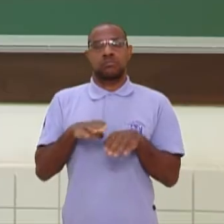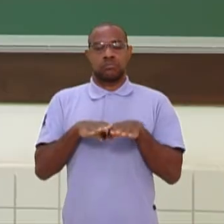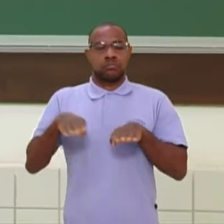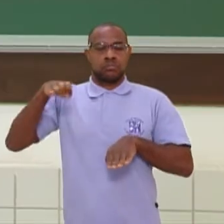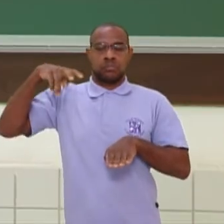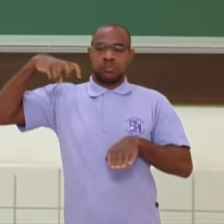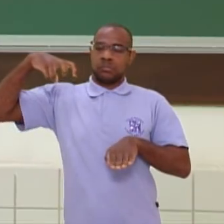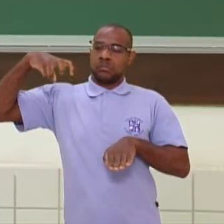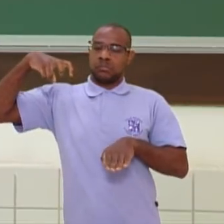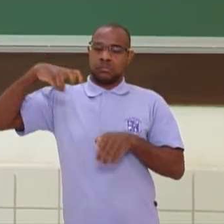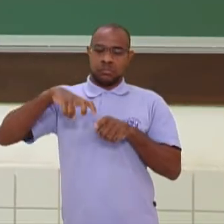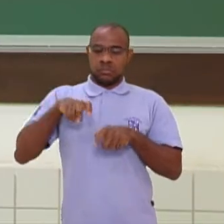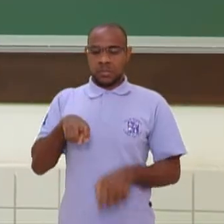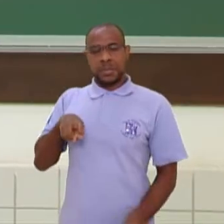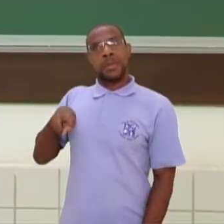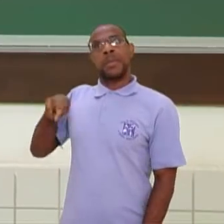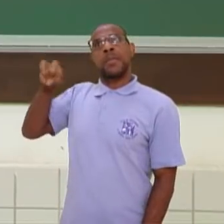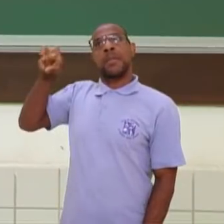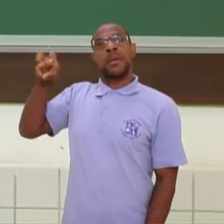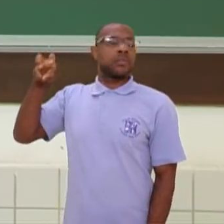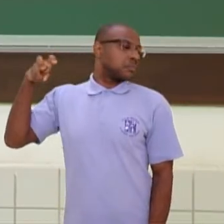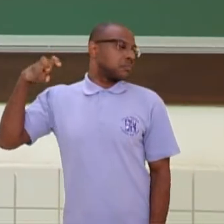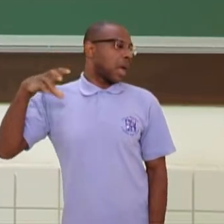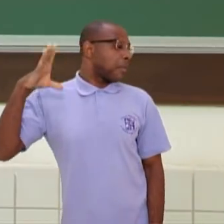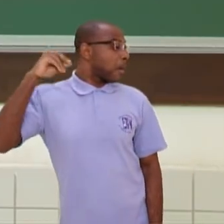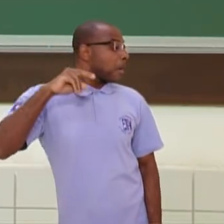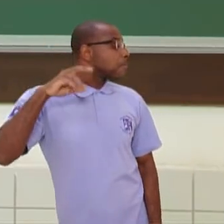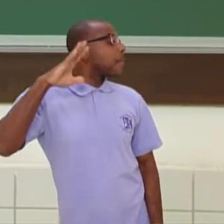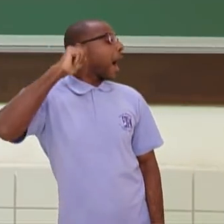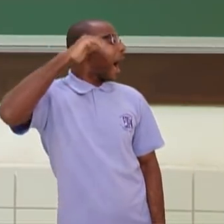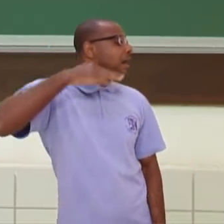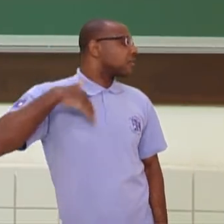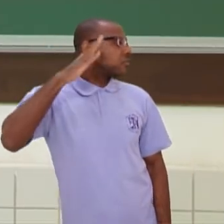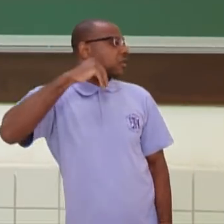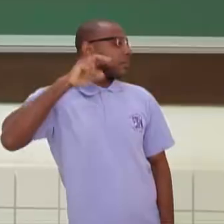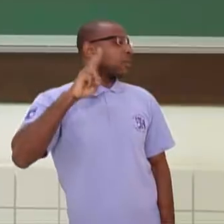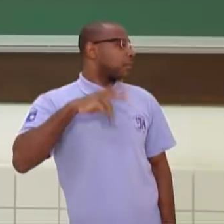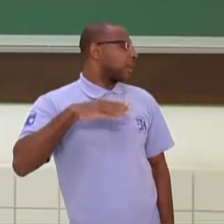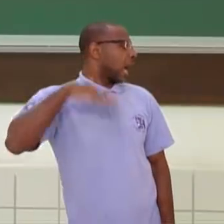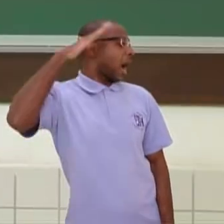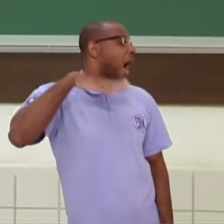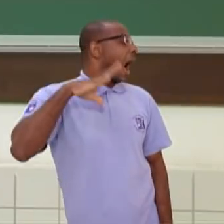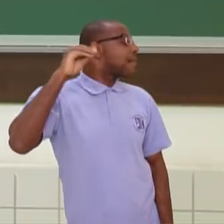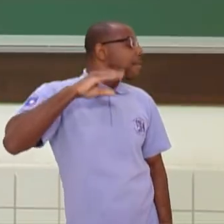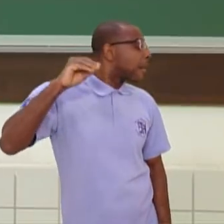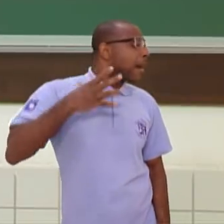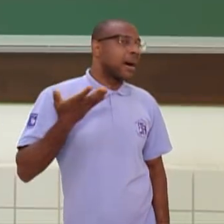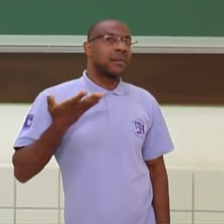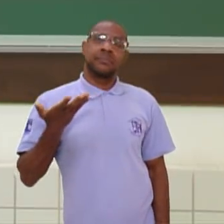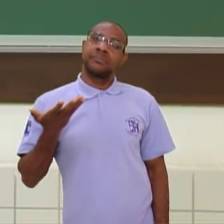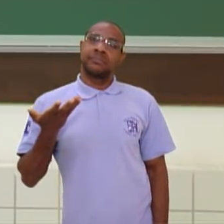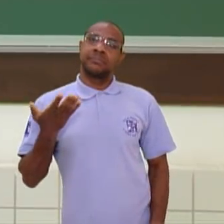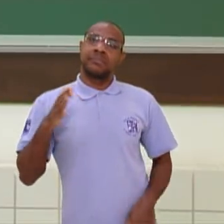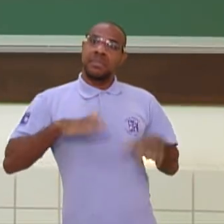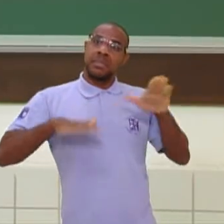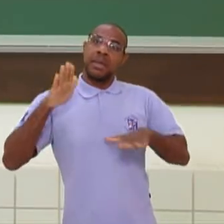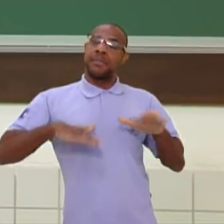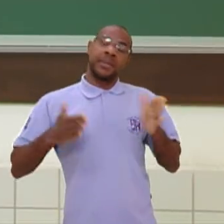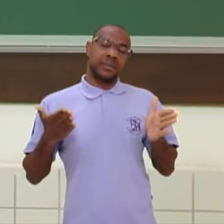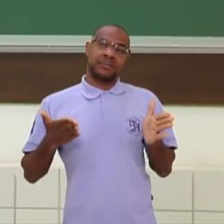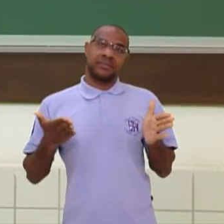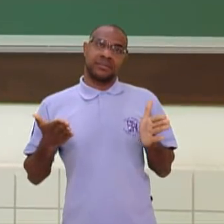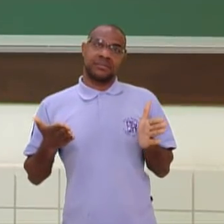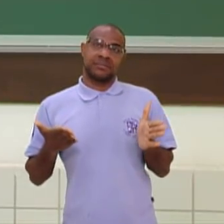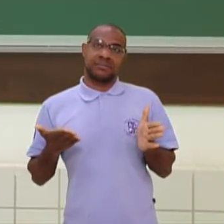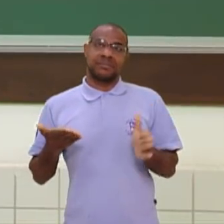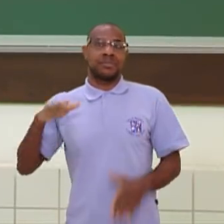inferior, ele chamar pelo seu nome de maneira alta, você vai ouvir também. E isso acontece por quê? Não importa se o objeto que você vai estar levando em